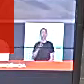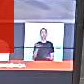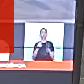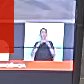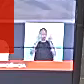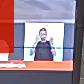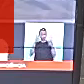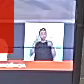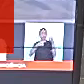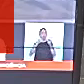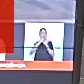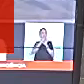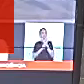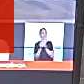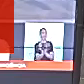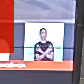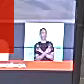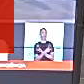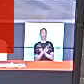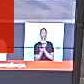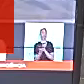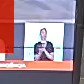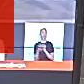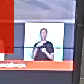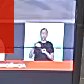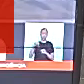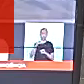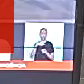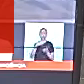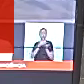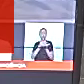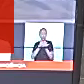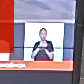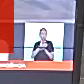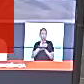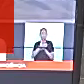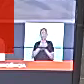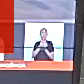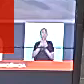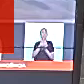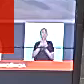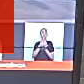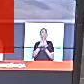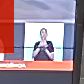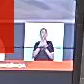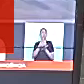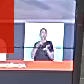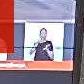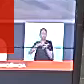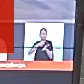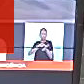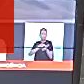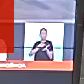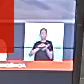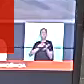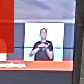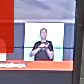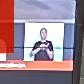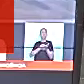direito, né? E a partir do momento que a interrupção da concessão da